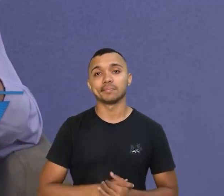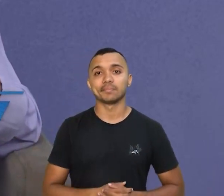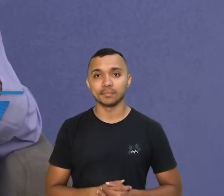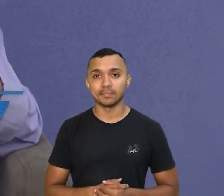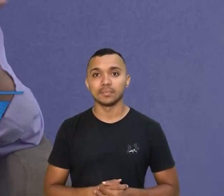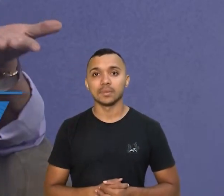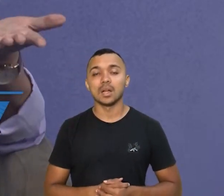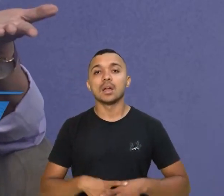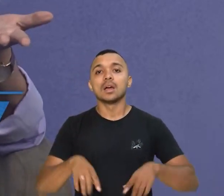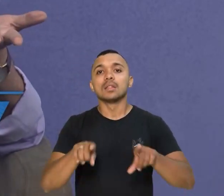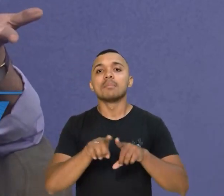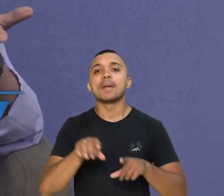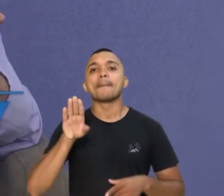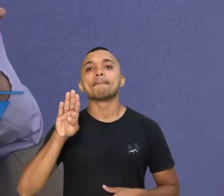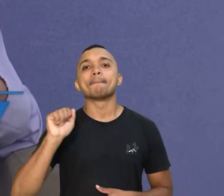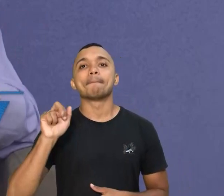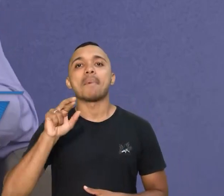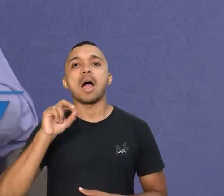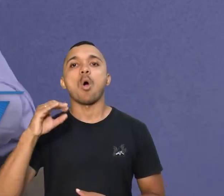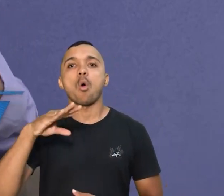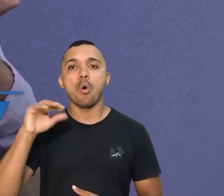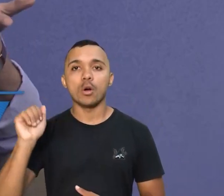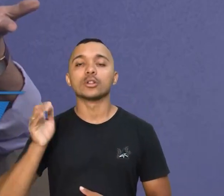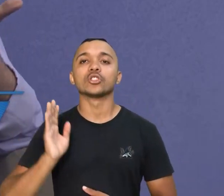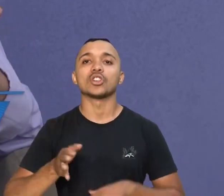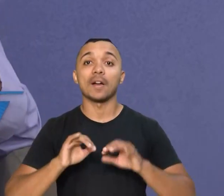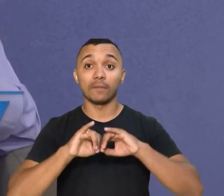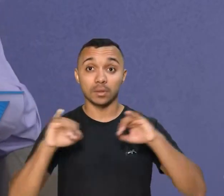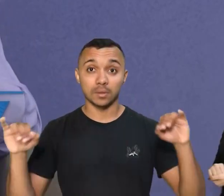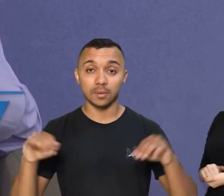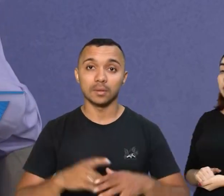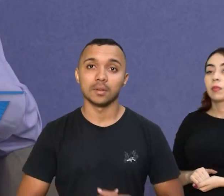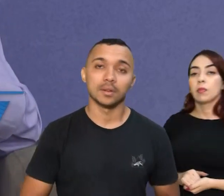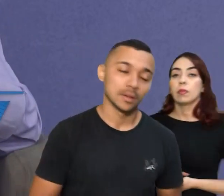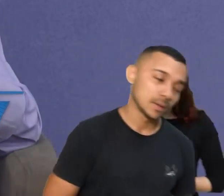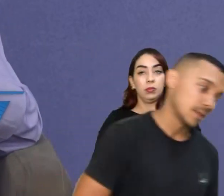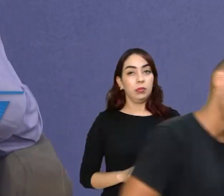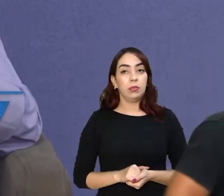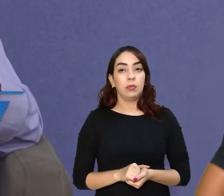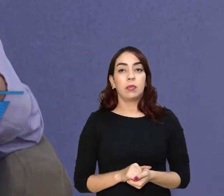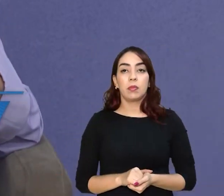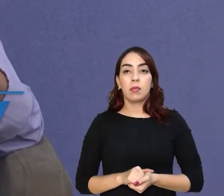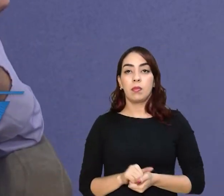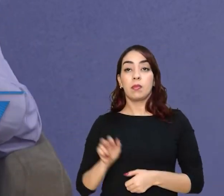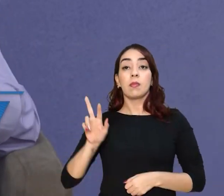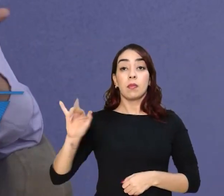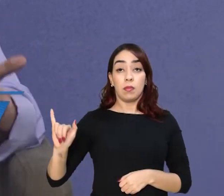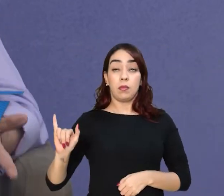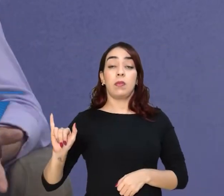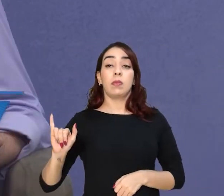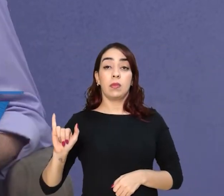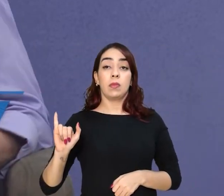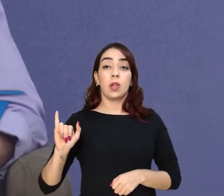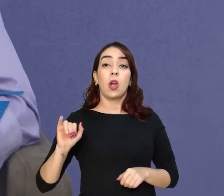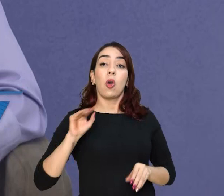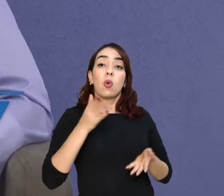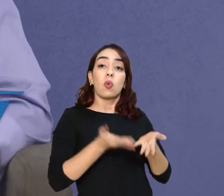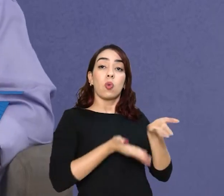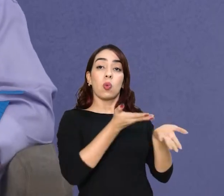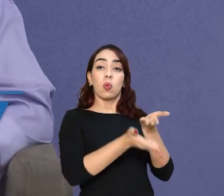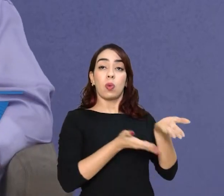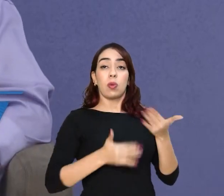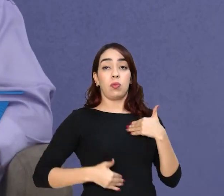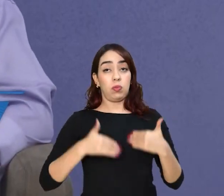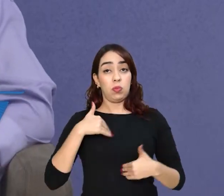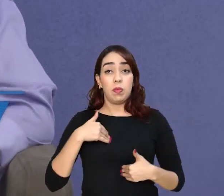Aí o Barroca até andou falando nisso, mas então chama a preparação física do Ceará. Porque não, mas é porque... alguma coisa está acontecendo. Pode entrar, o